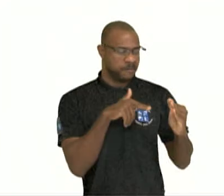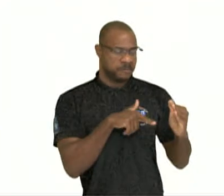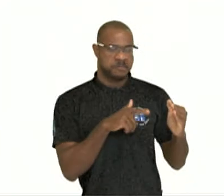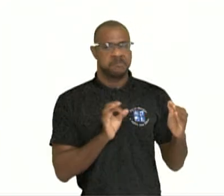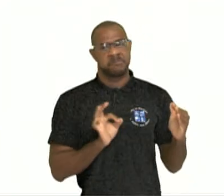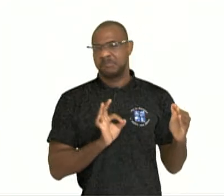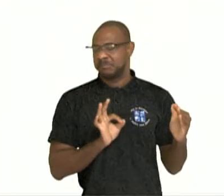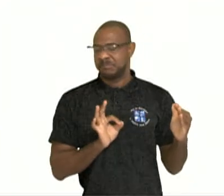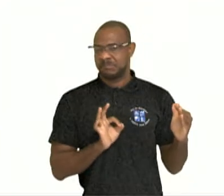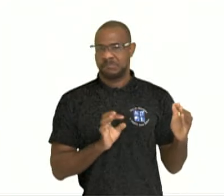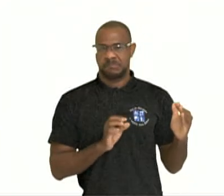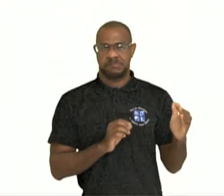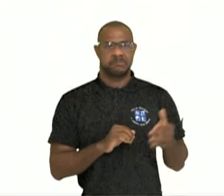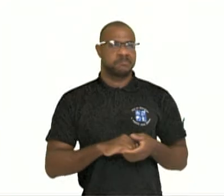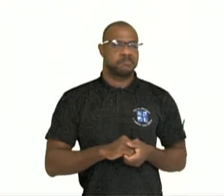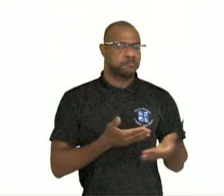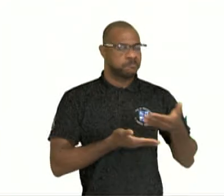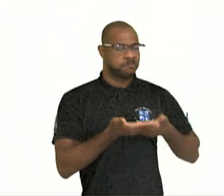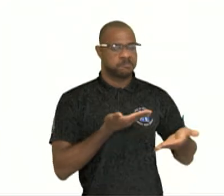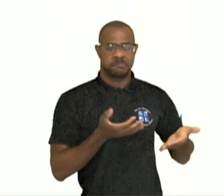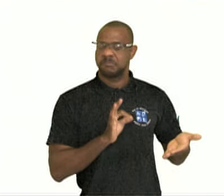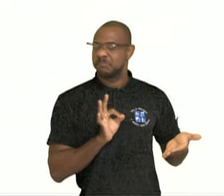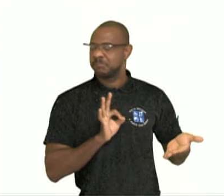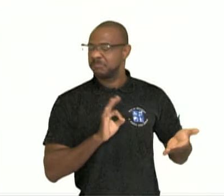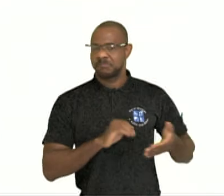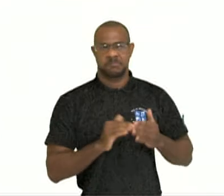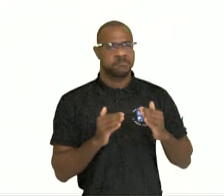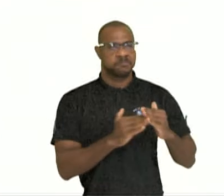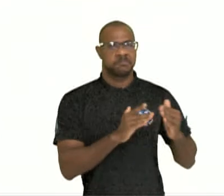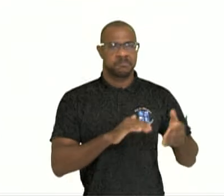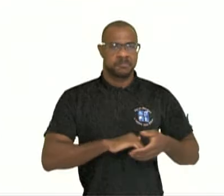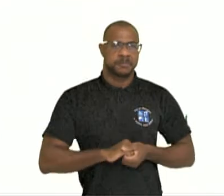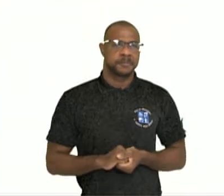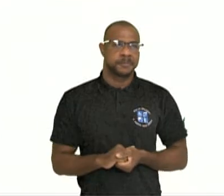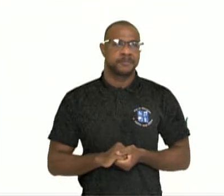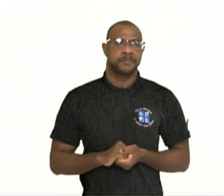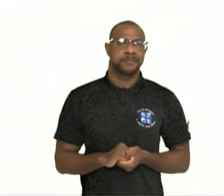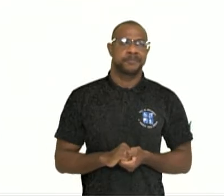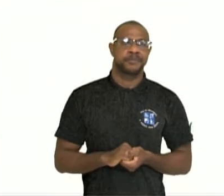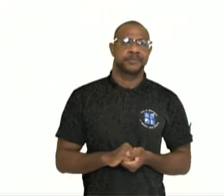Llevar-se, verbo que indica me dou bem, se dá bem, nos damos bem, etc.